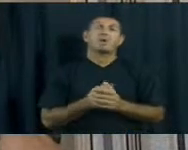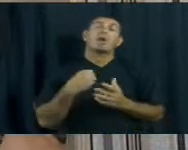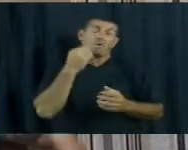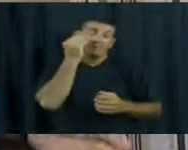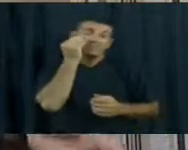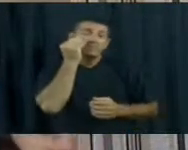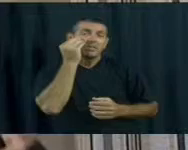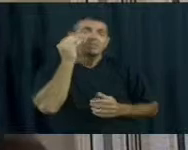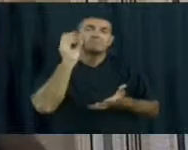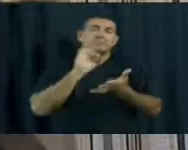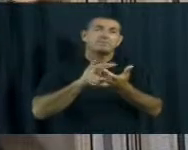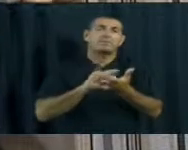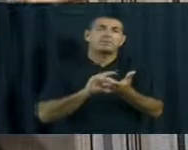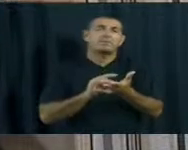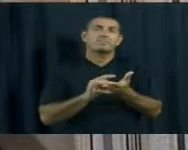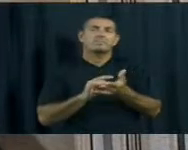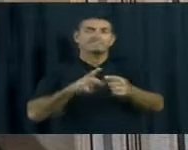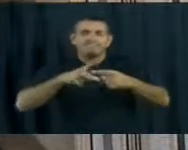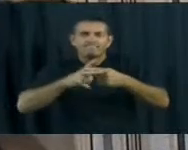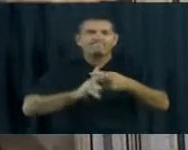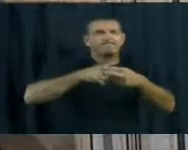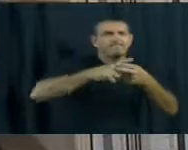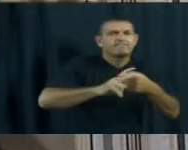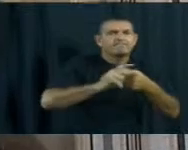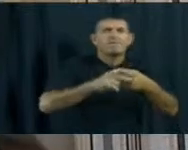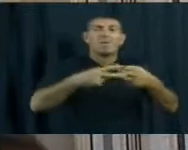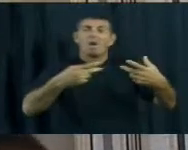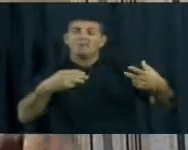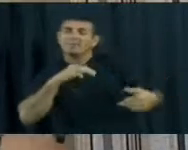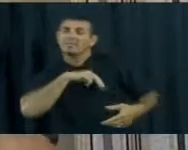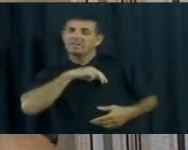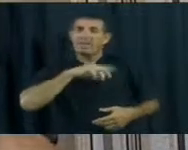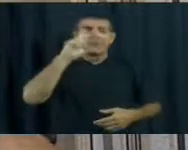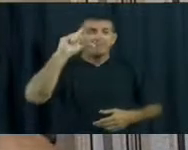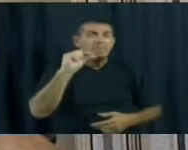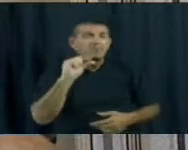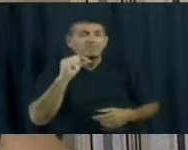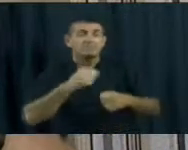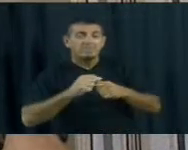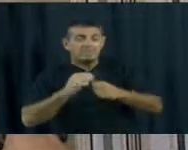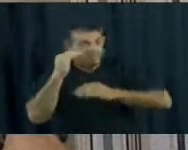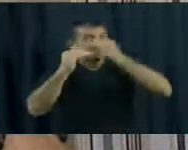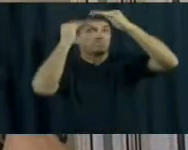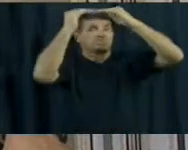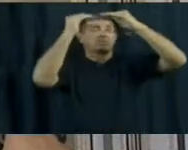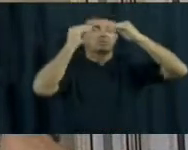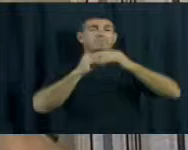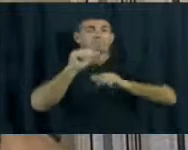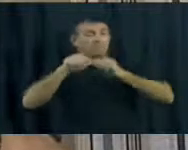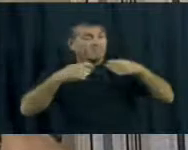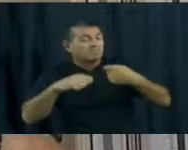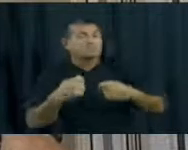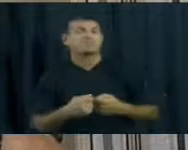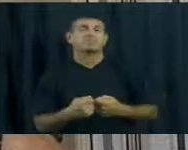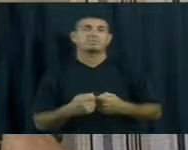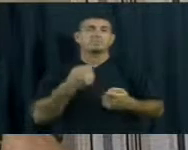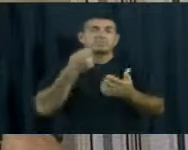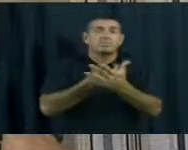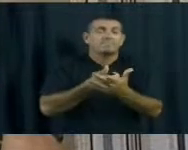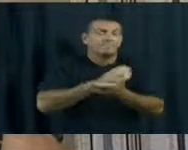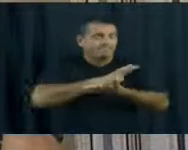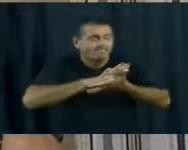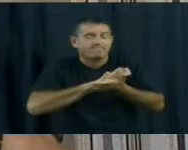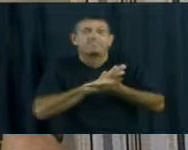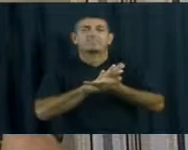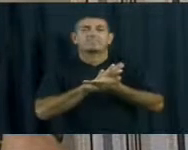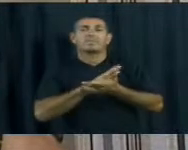tentado corrigir déficits financeiros que foram deixados com folha de pagamento, justamente para que